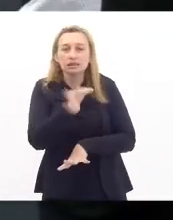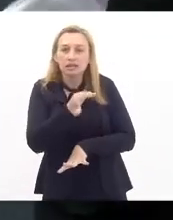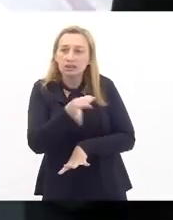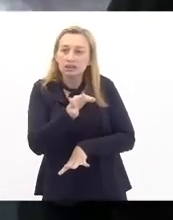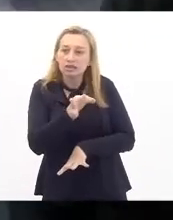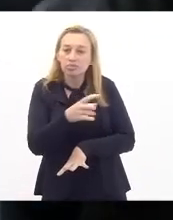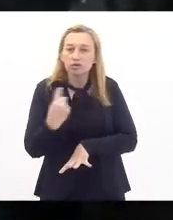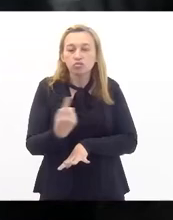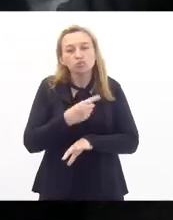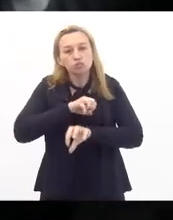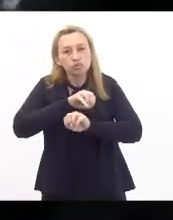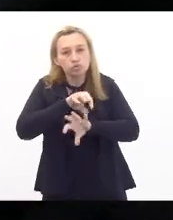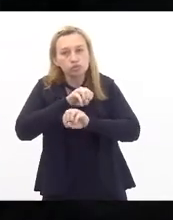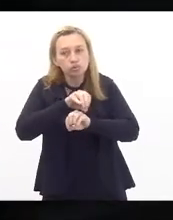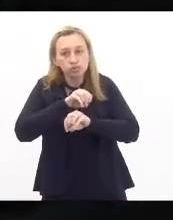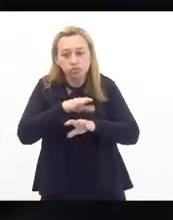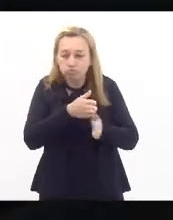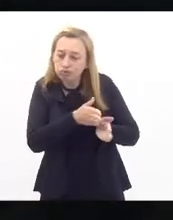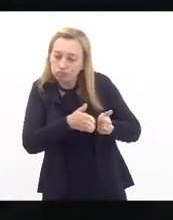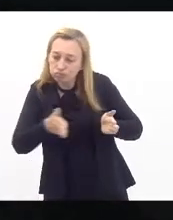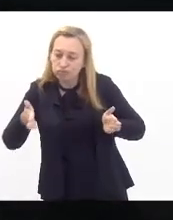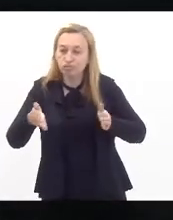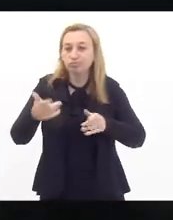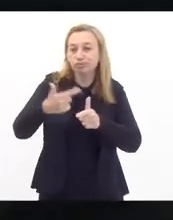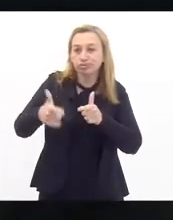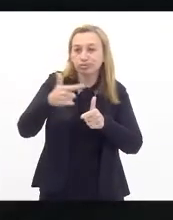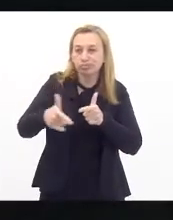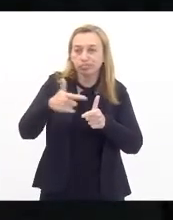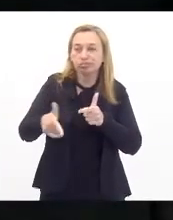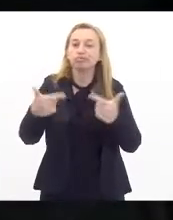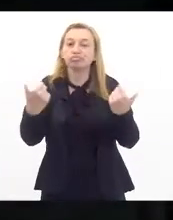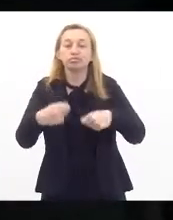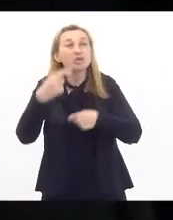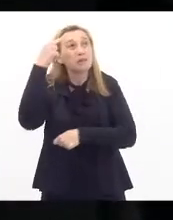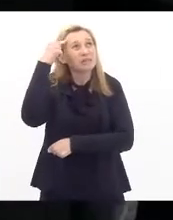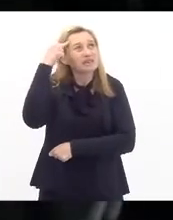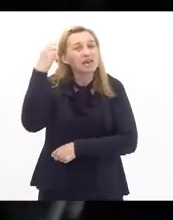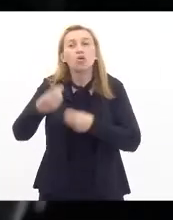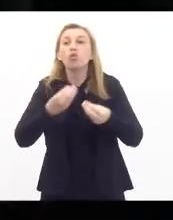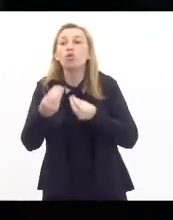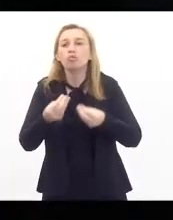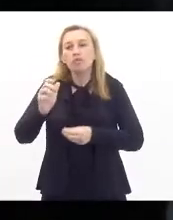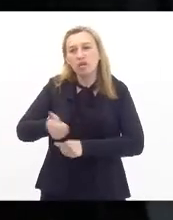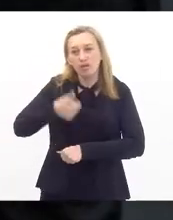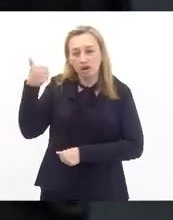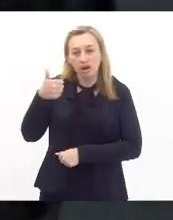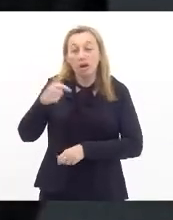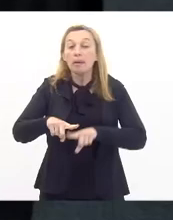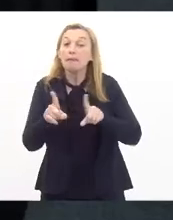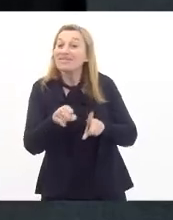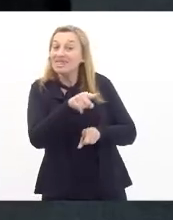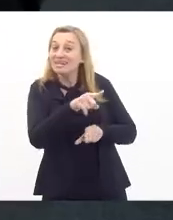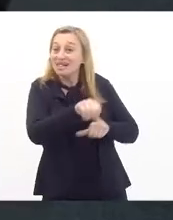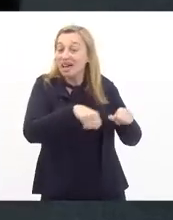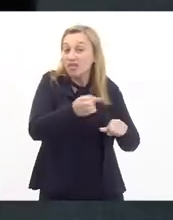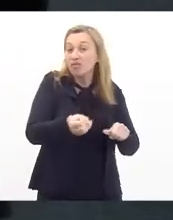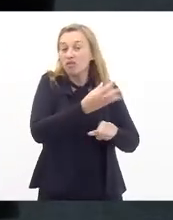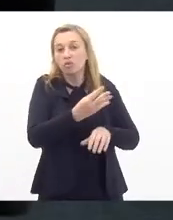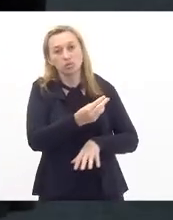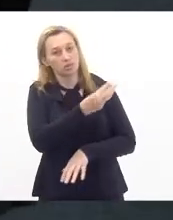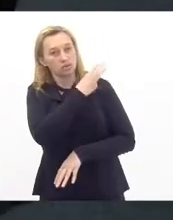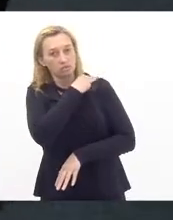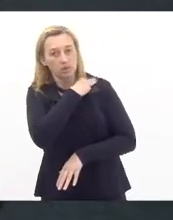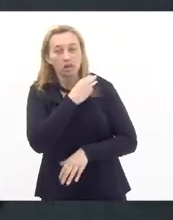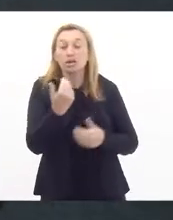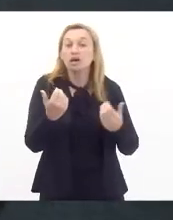dentemente que a nossa educação passa por uma série de problemas que a gente precisa pensar como melhorá-la mas essa reforma do ensino médio